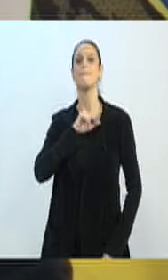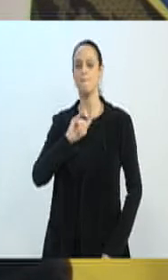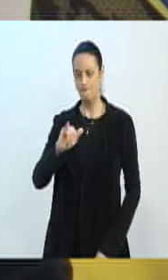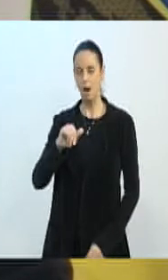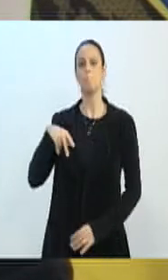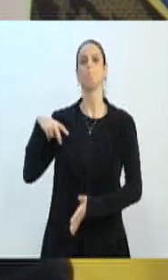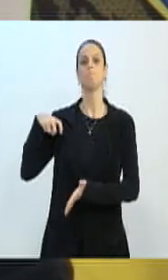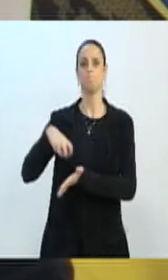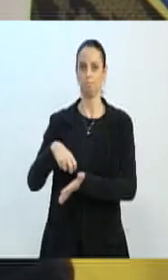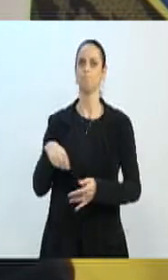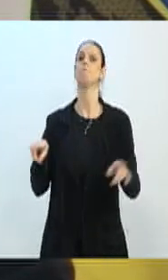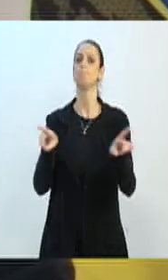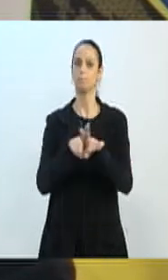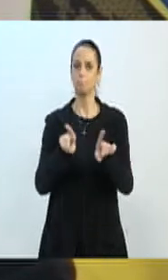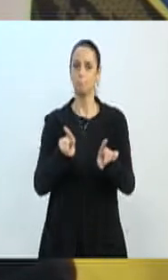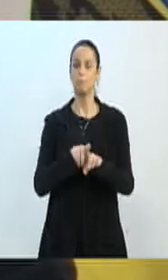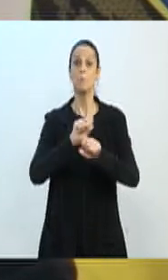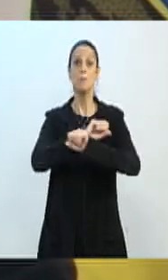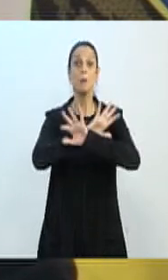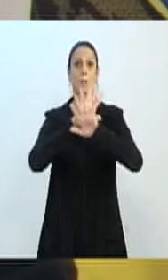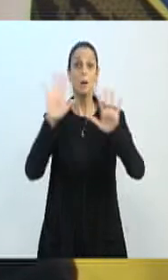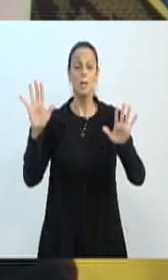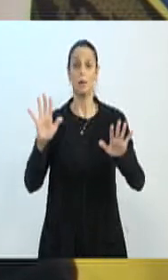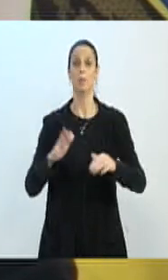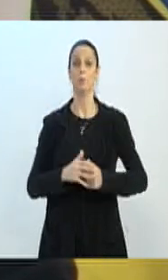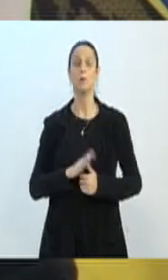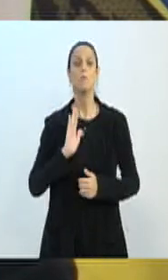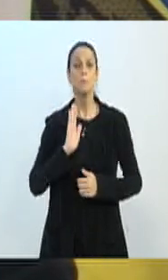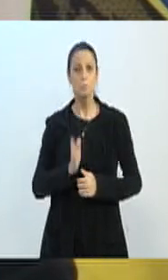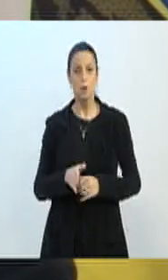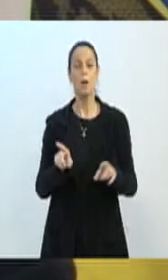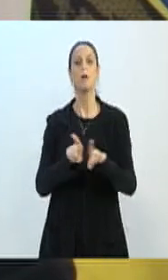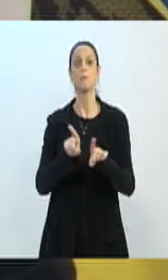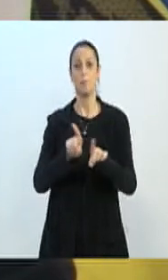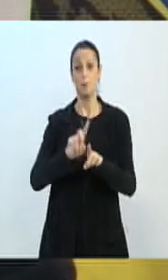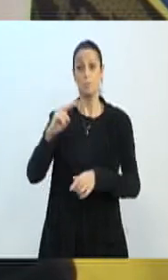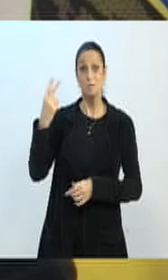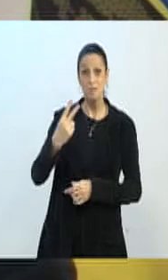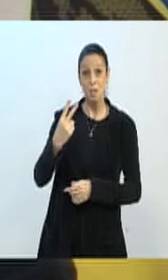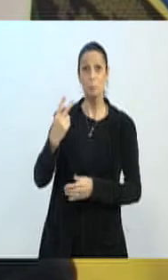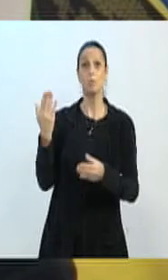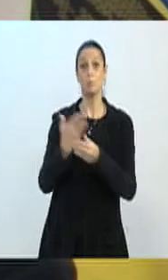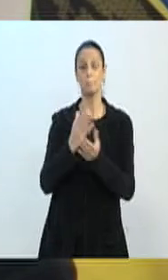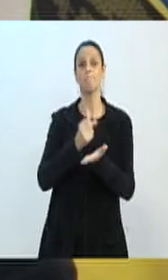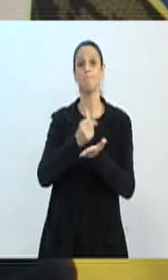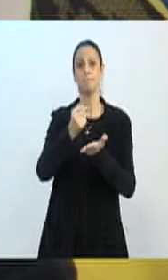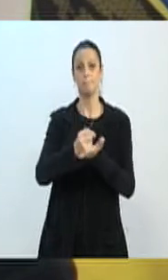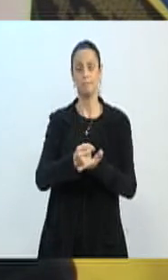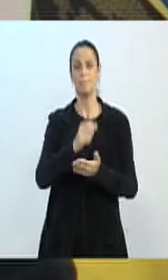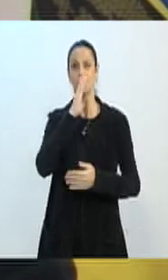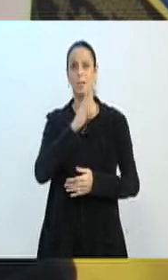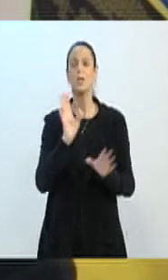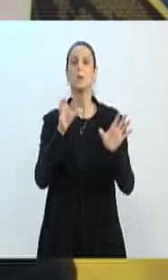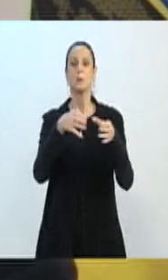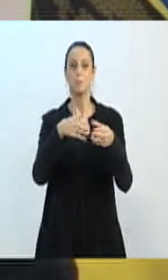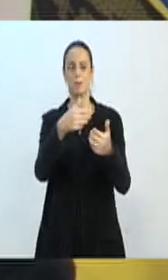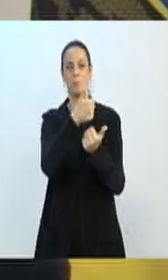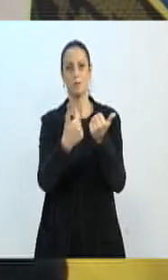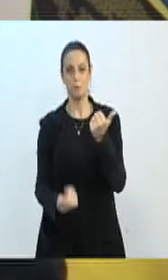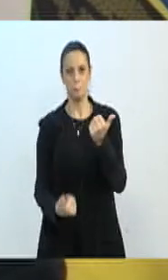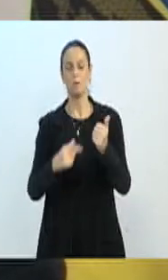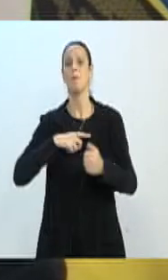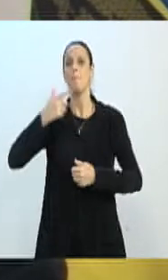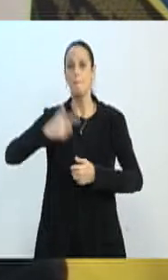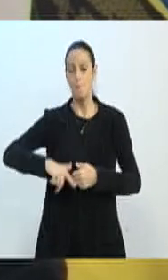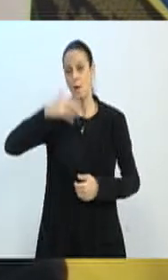vai tirar e tá bem claro eu protocolei um segundo processo direto na Bom dia o Qual tem